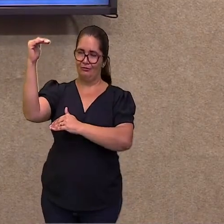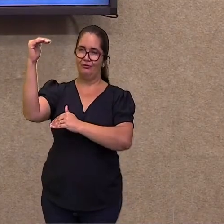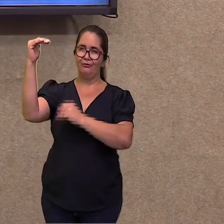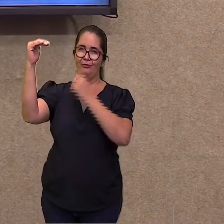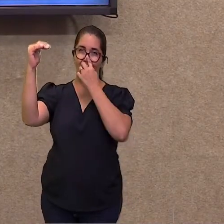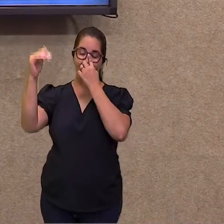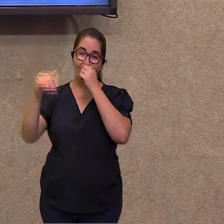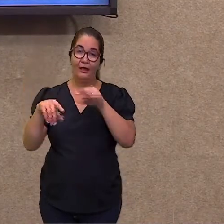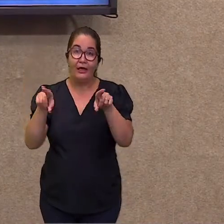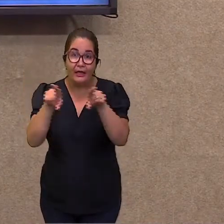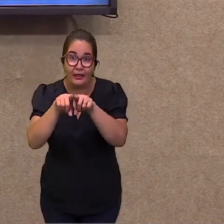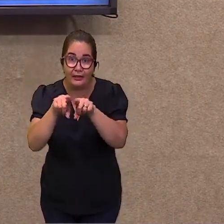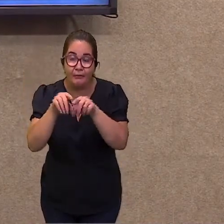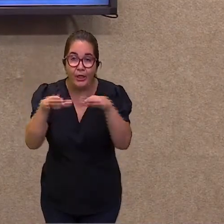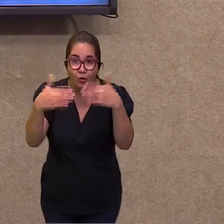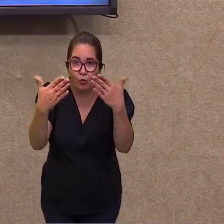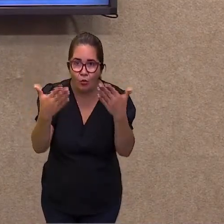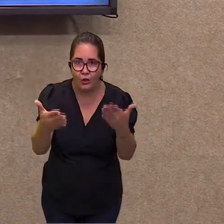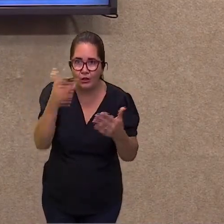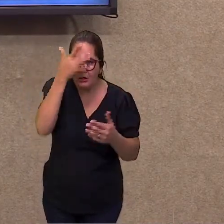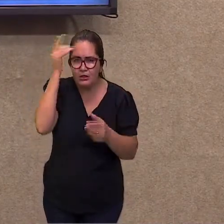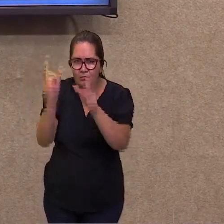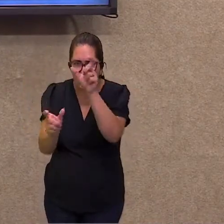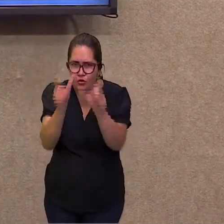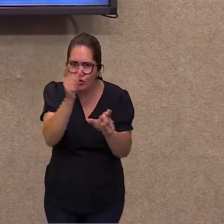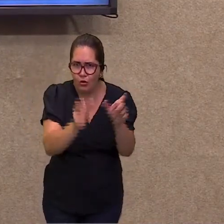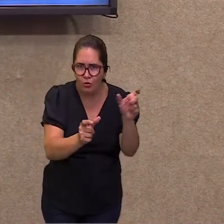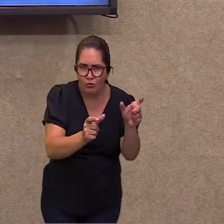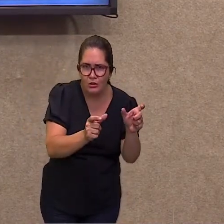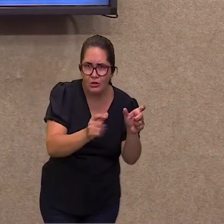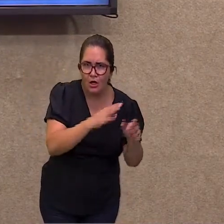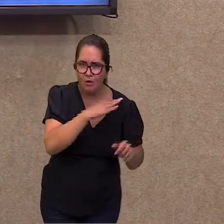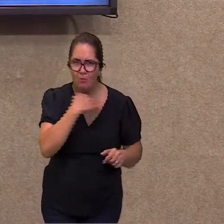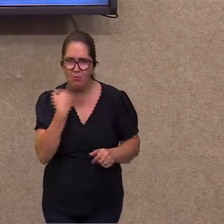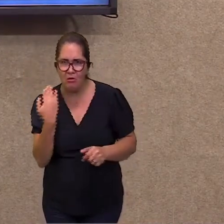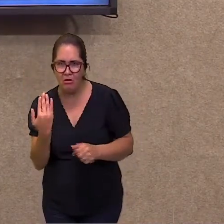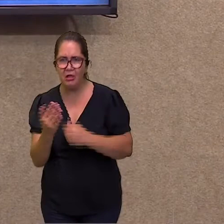dança para os índios, elas são vistas como um ritual.